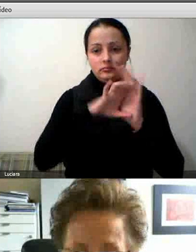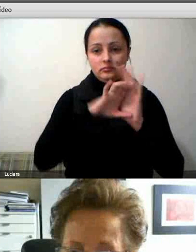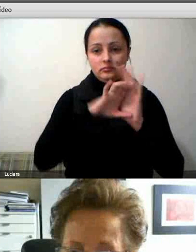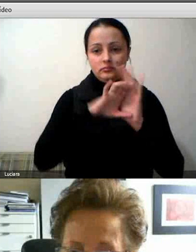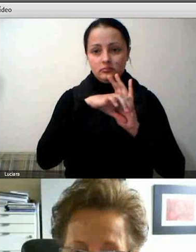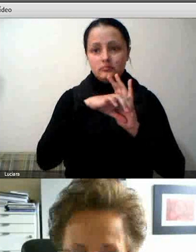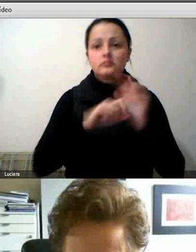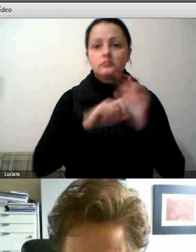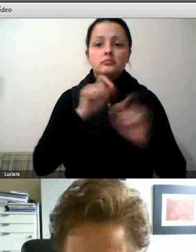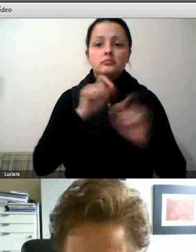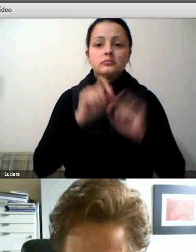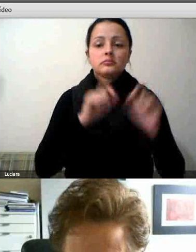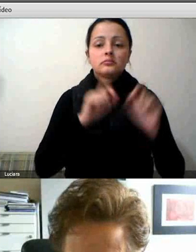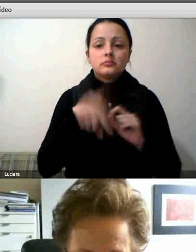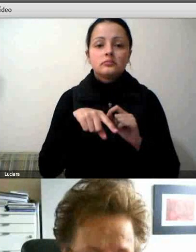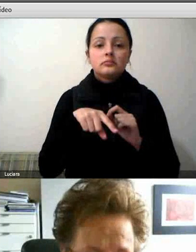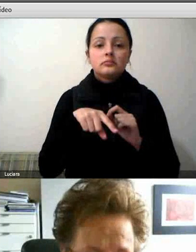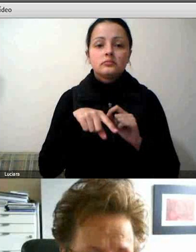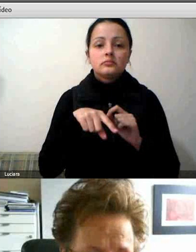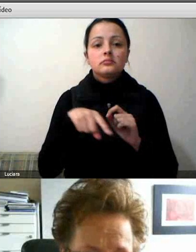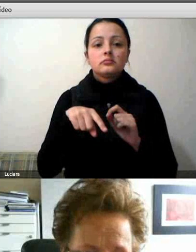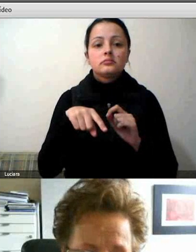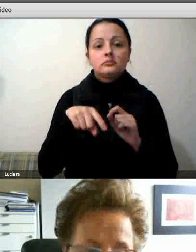Num outro ponto de vista.